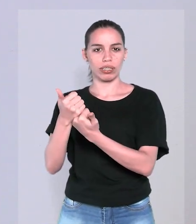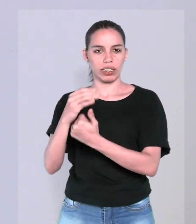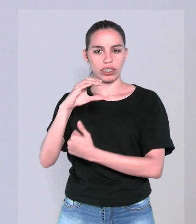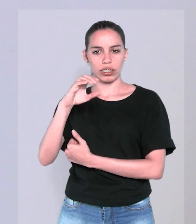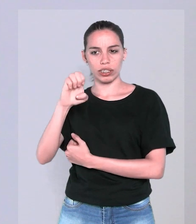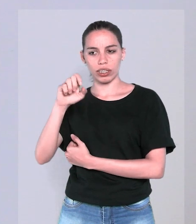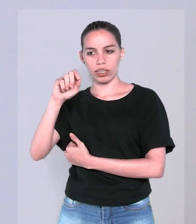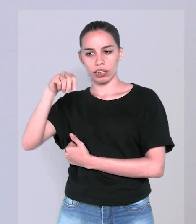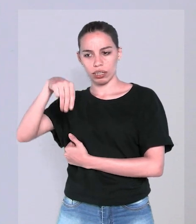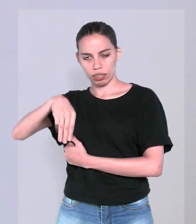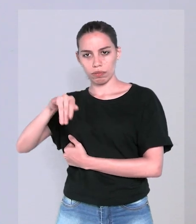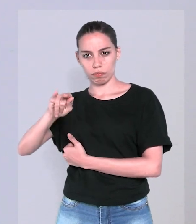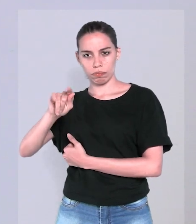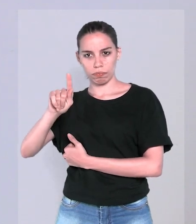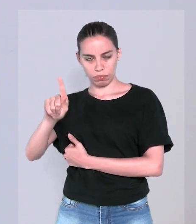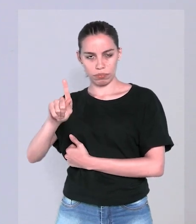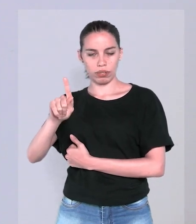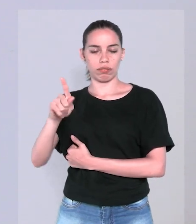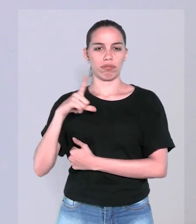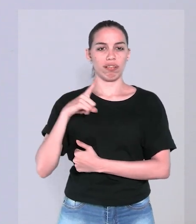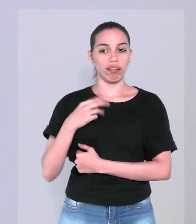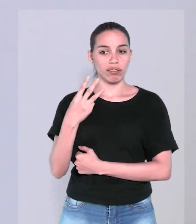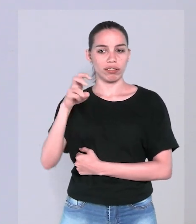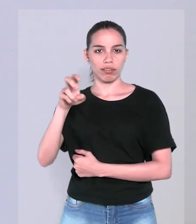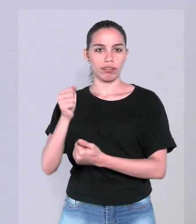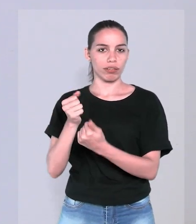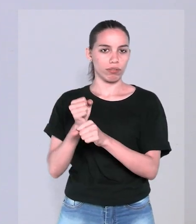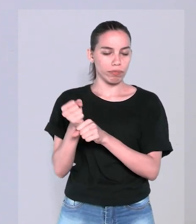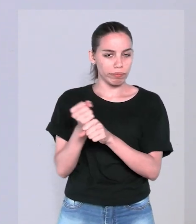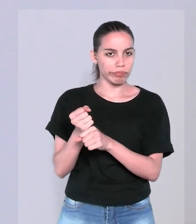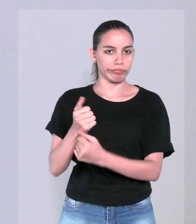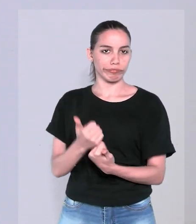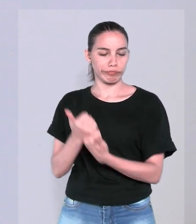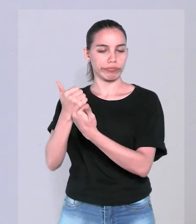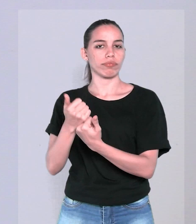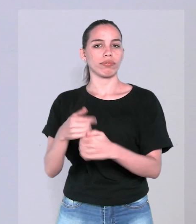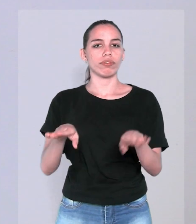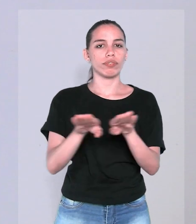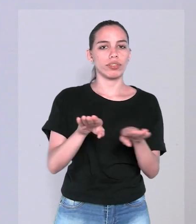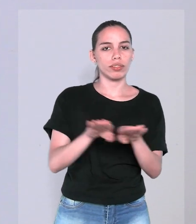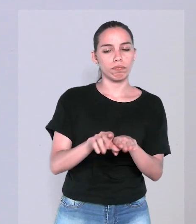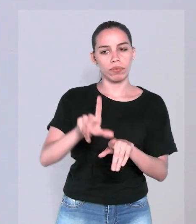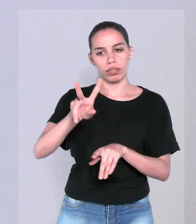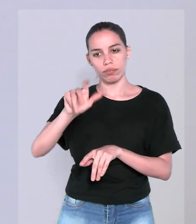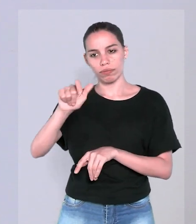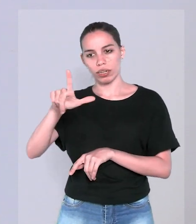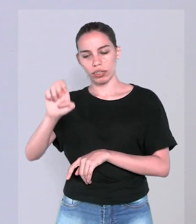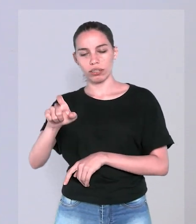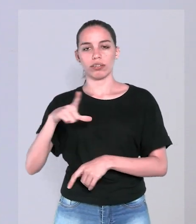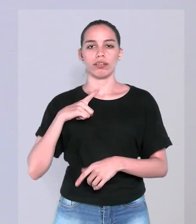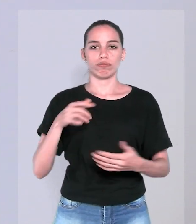de cabelos longos e barba grisalhos. Afonso veste uma blusa preta e uma calça bege de